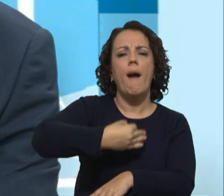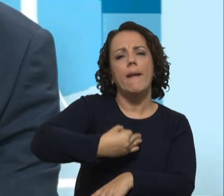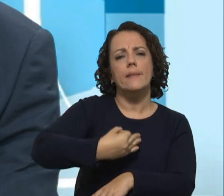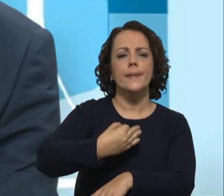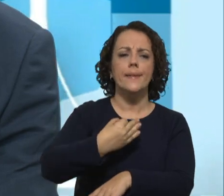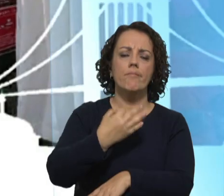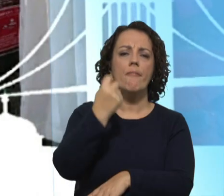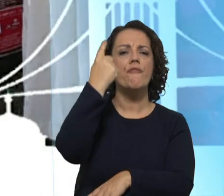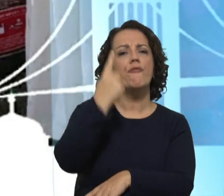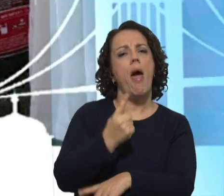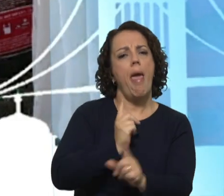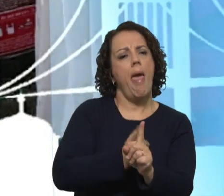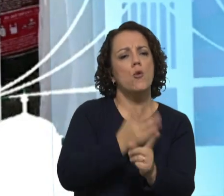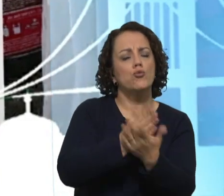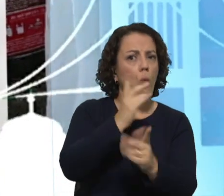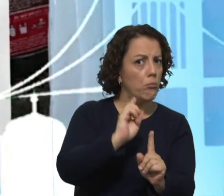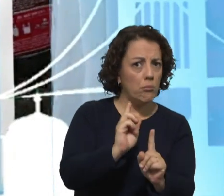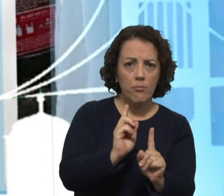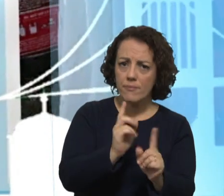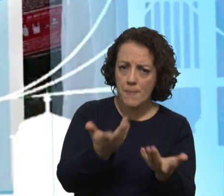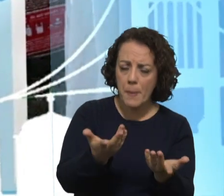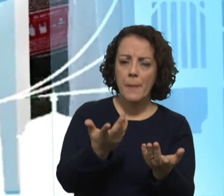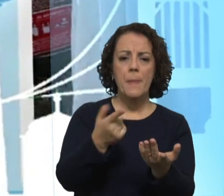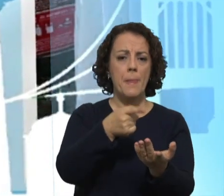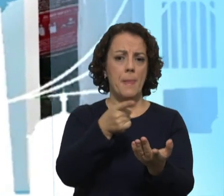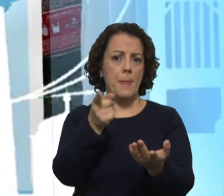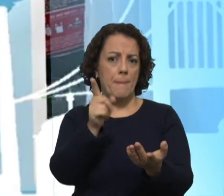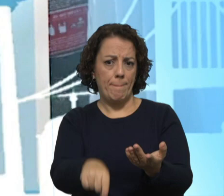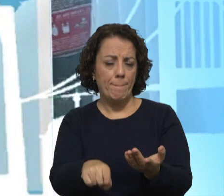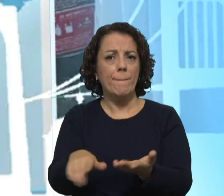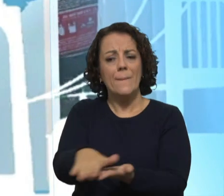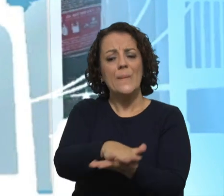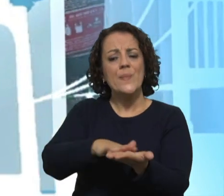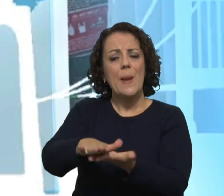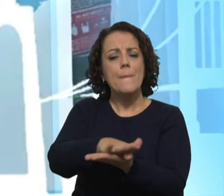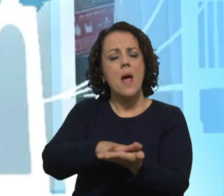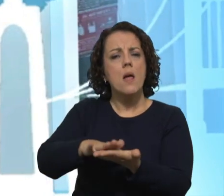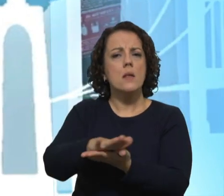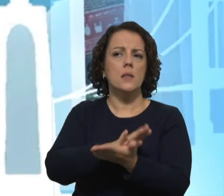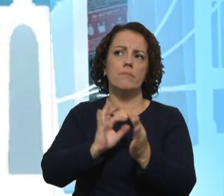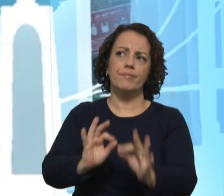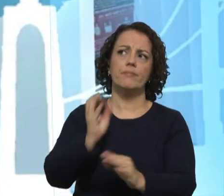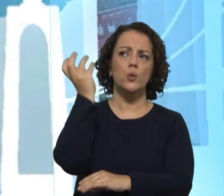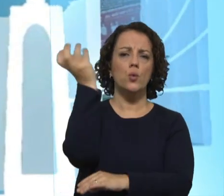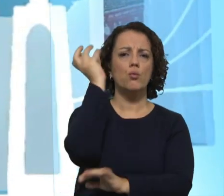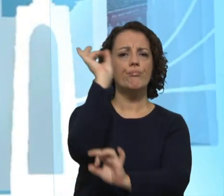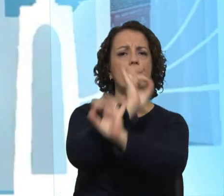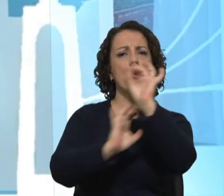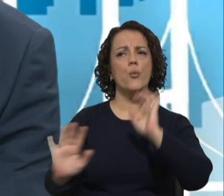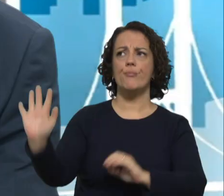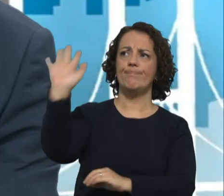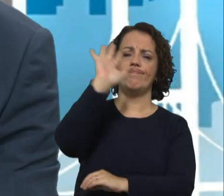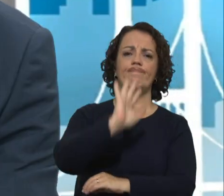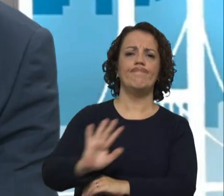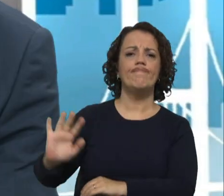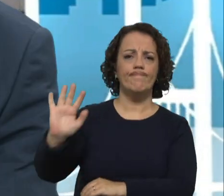na fé. Falamos de uma base da própria cultura ocidental, não é? E é importante